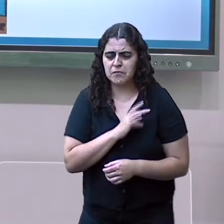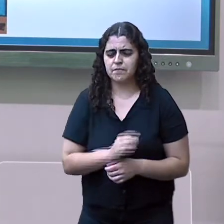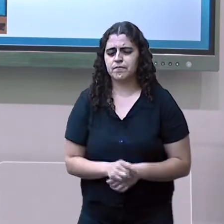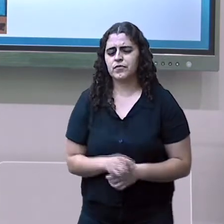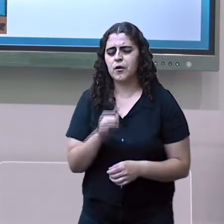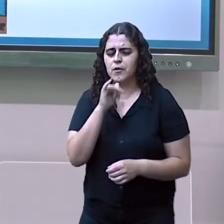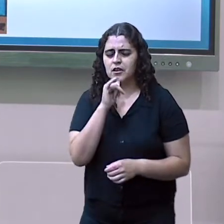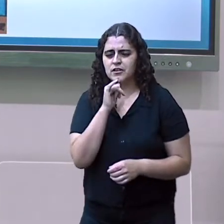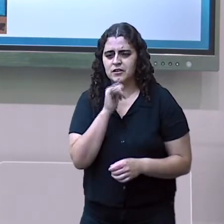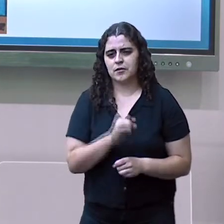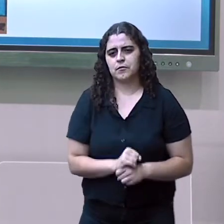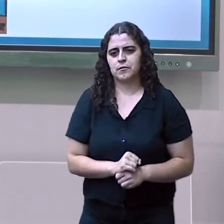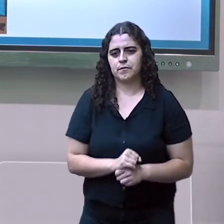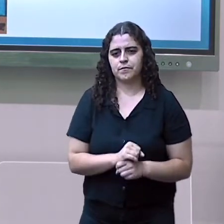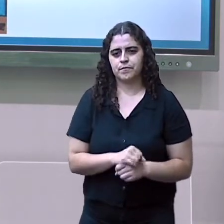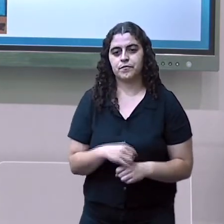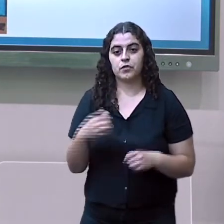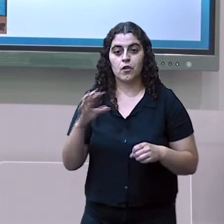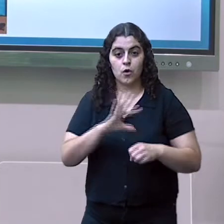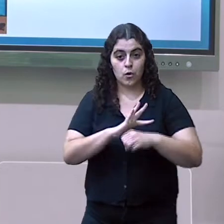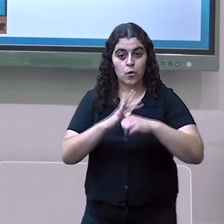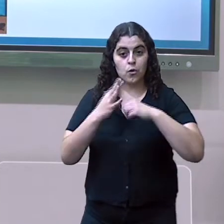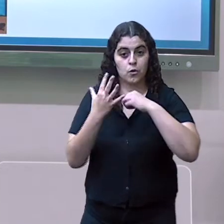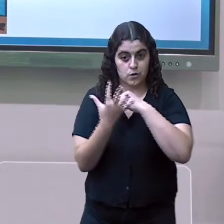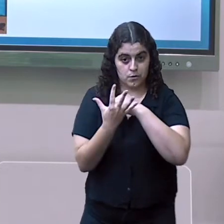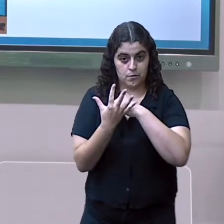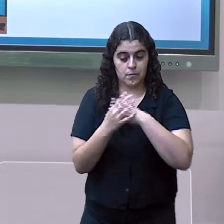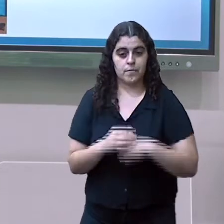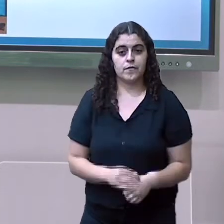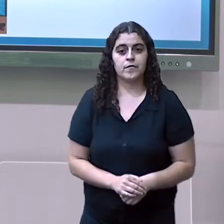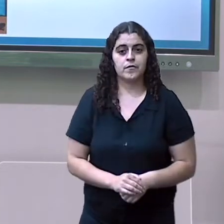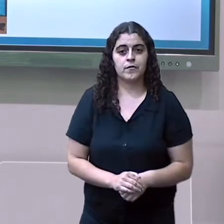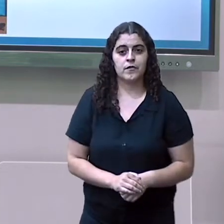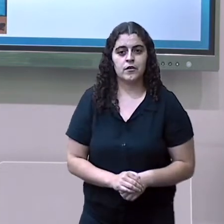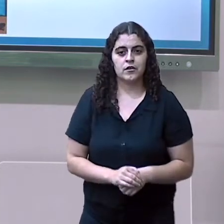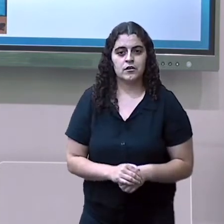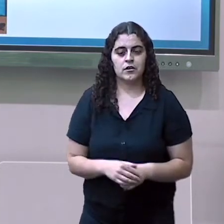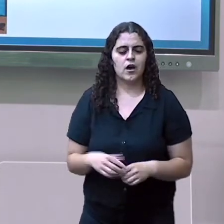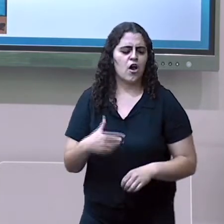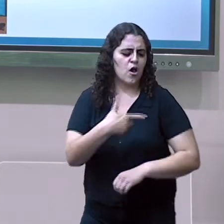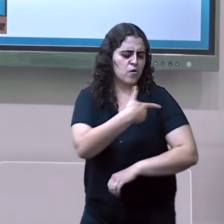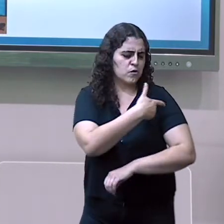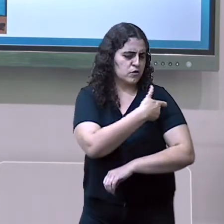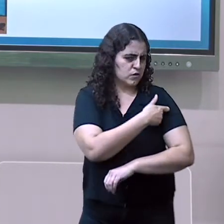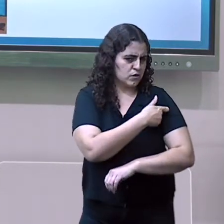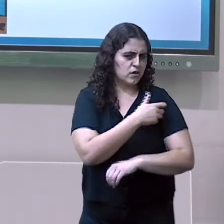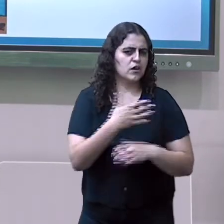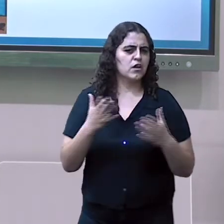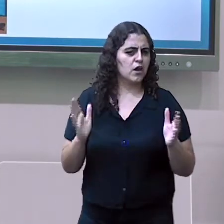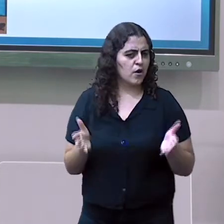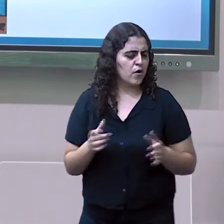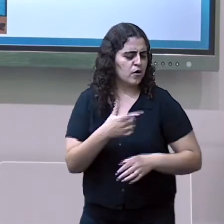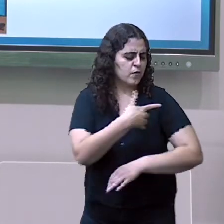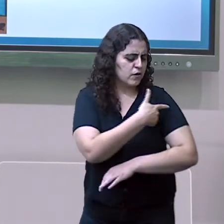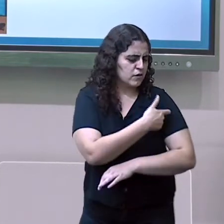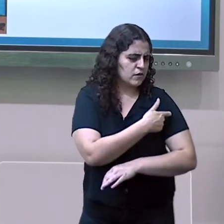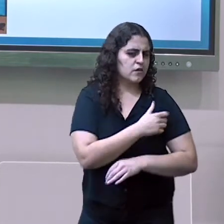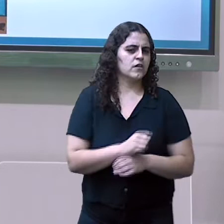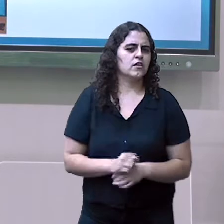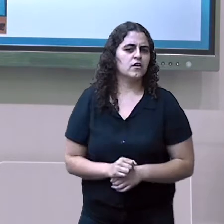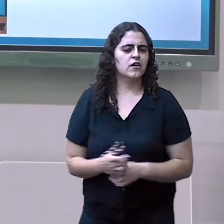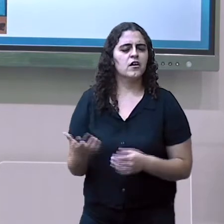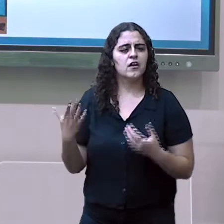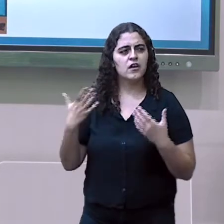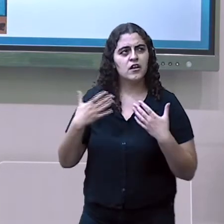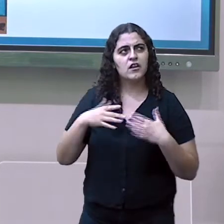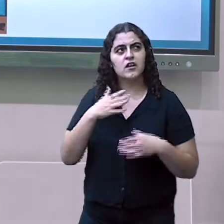de pandemia, o Covid-19. Agora estamos vacinados, estamos retornando aí